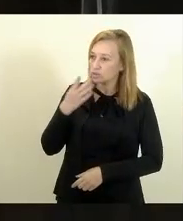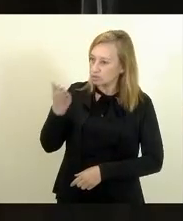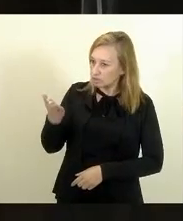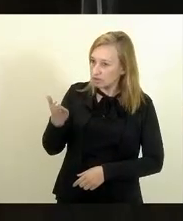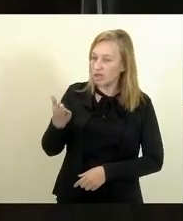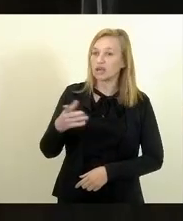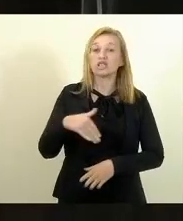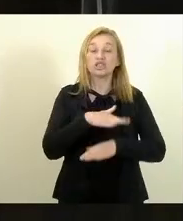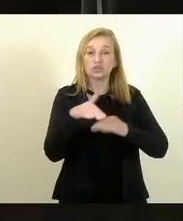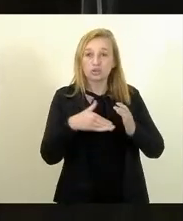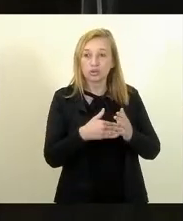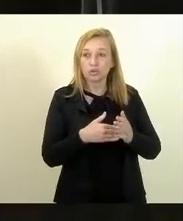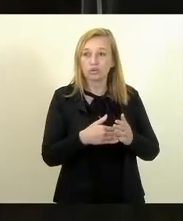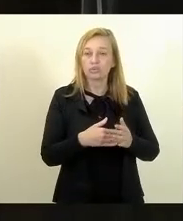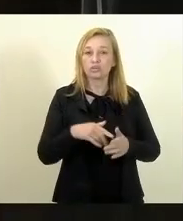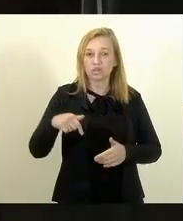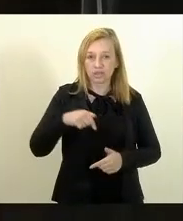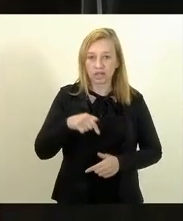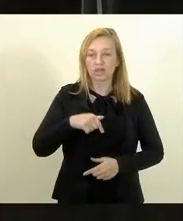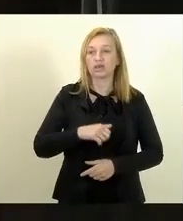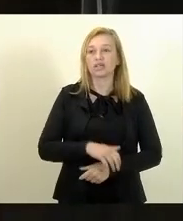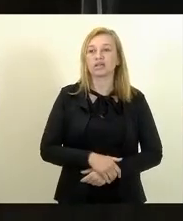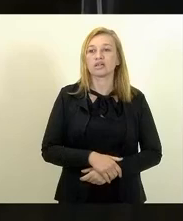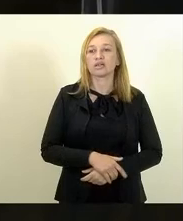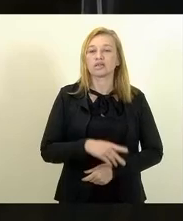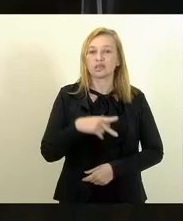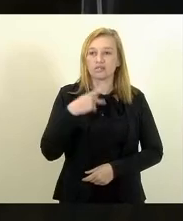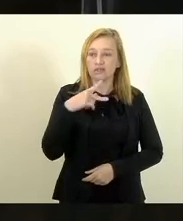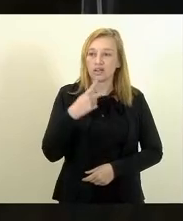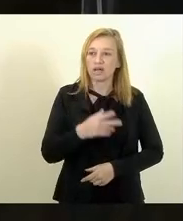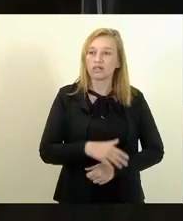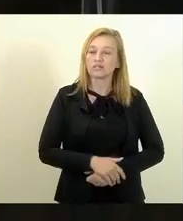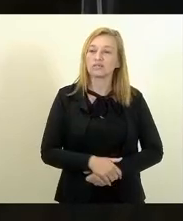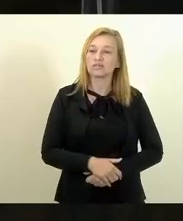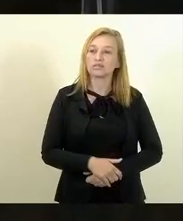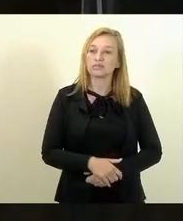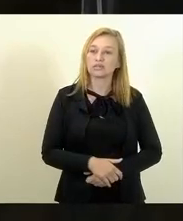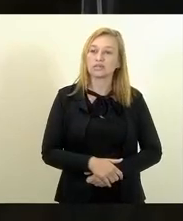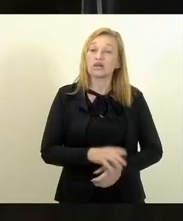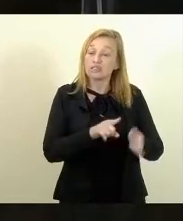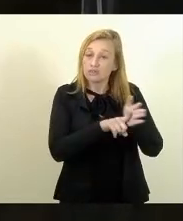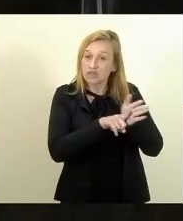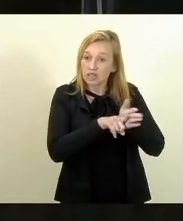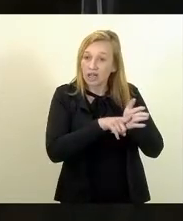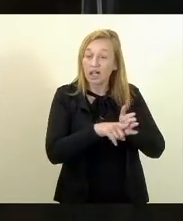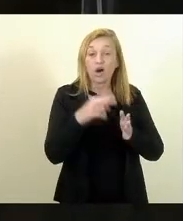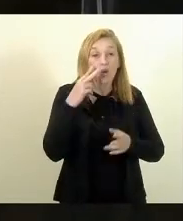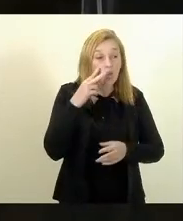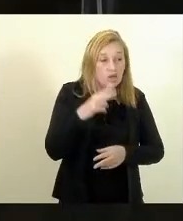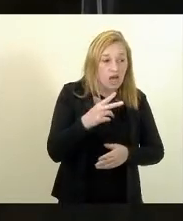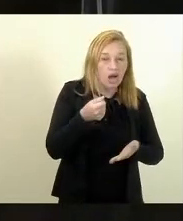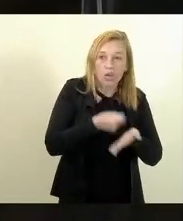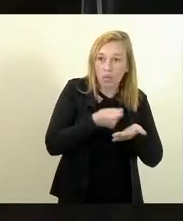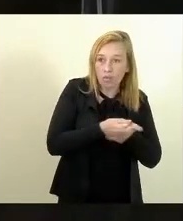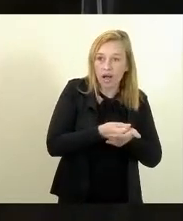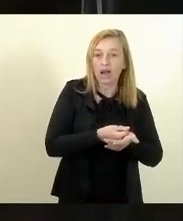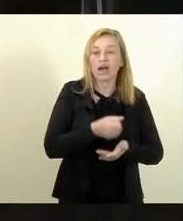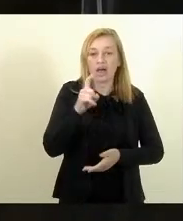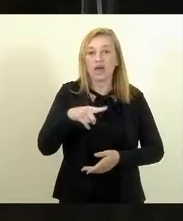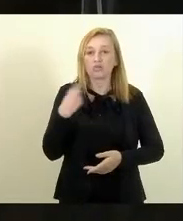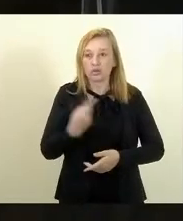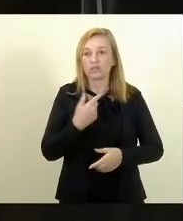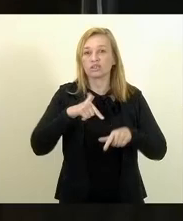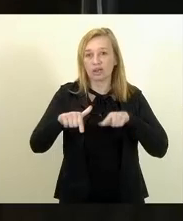de todos aqui que têm se colocado na posição de fiscalizar, olhar, cobrar, esse é o nosso